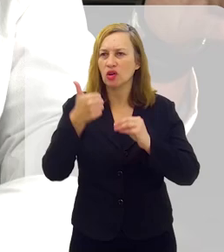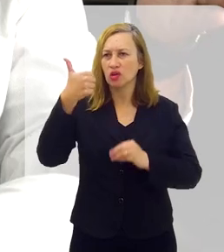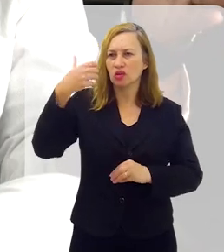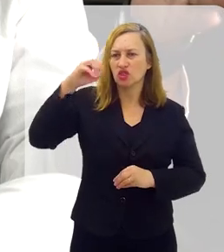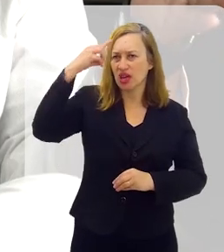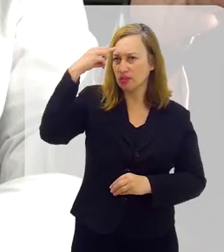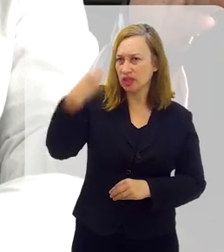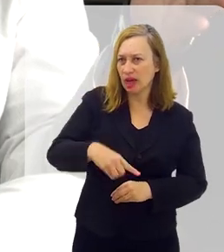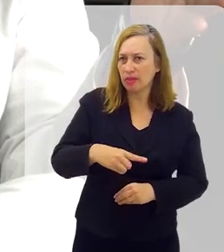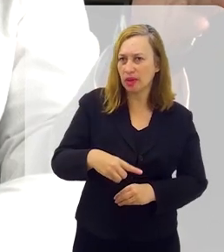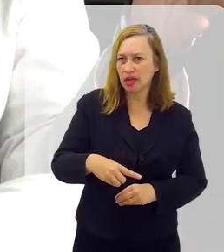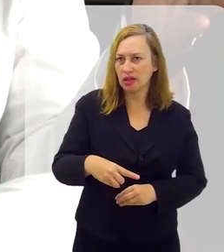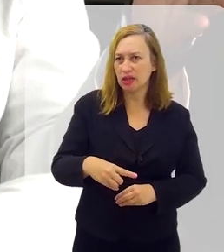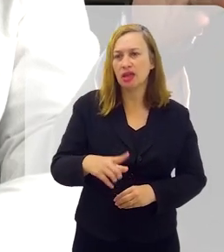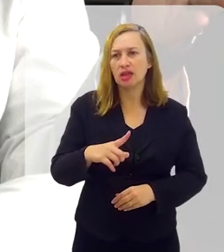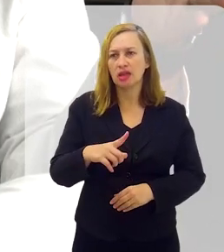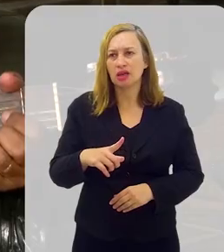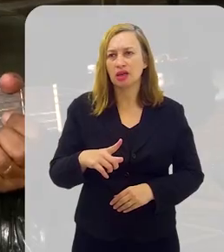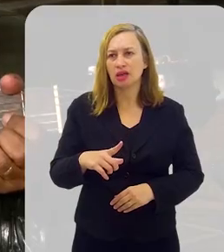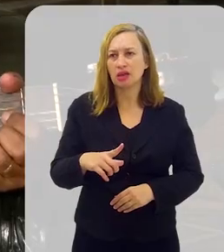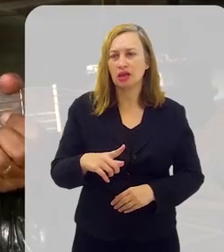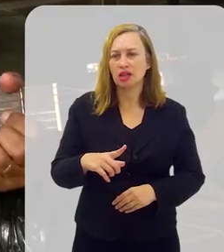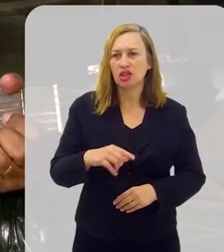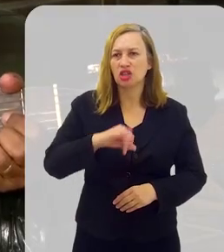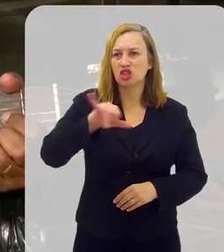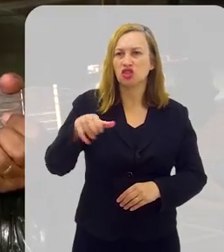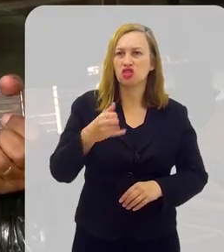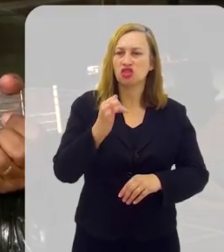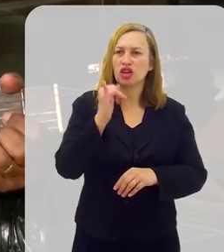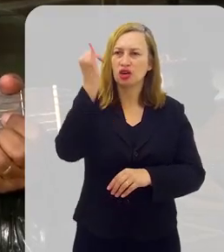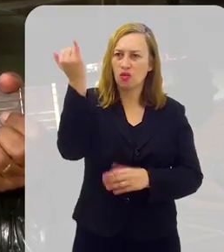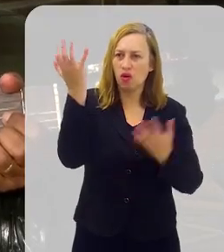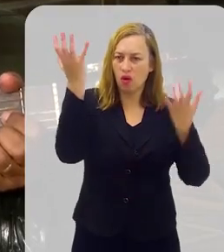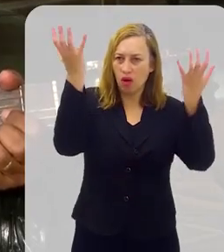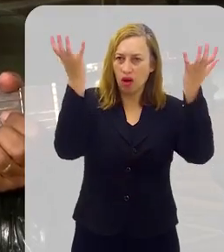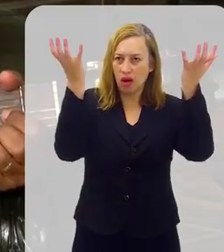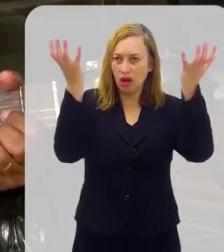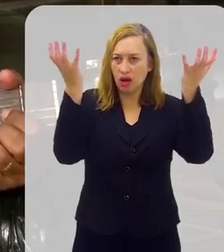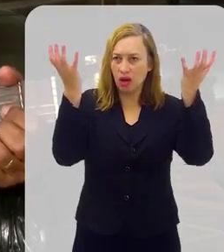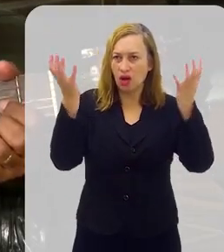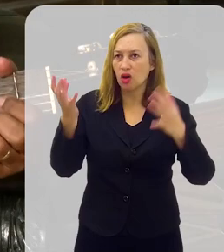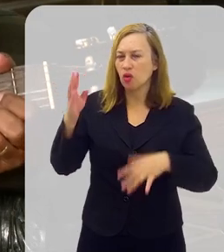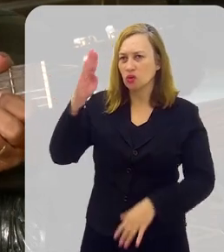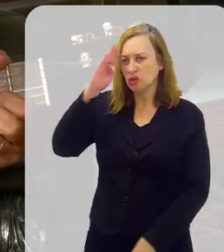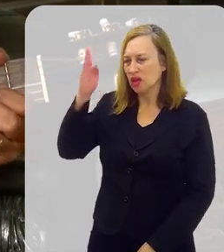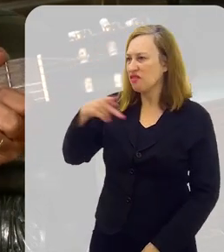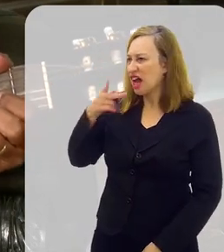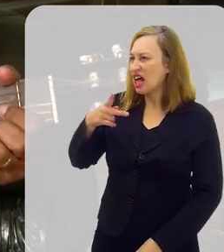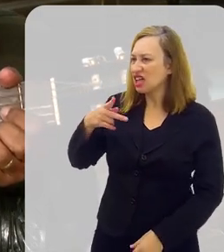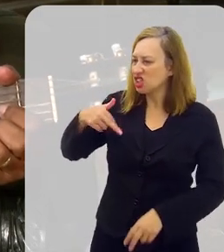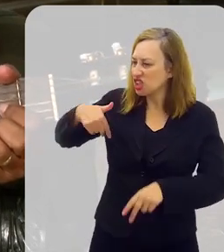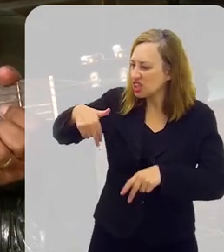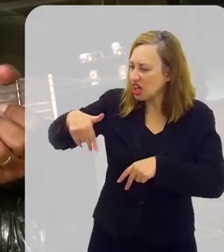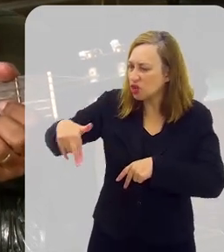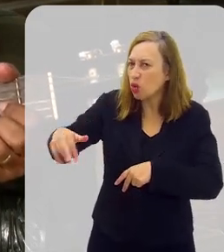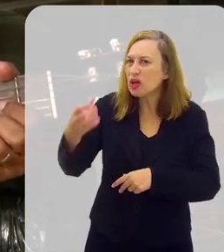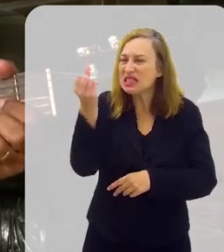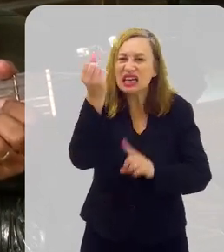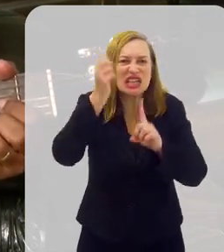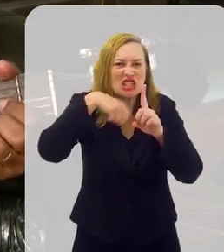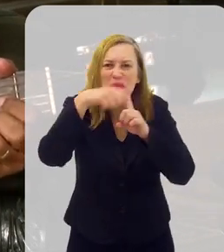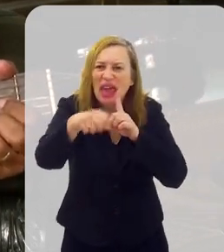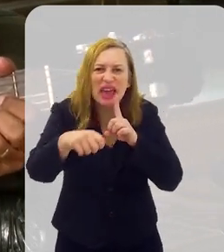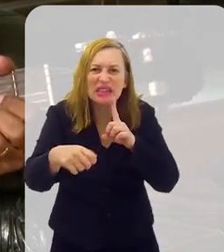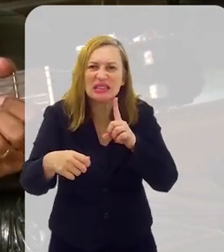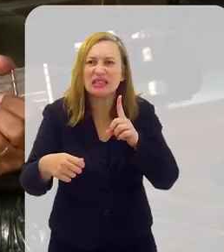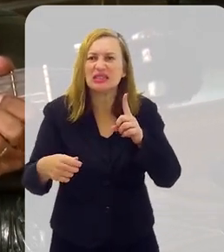sentido. Aparentemente, tanto que eu estou vendo a novela Os uhum. Dez Mandamentos, e na hora que eles estão lá para invadir